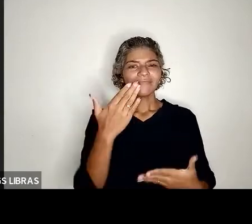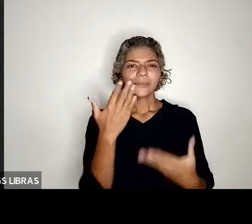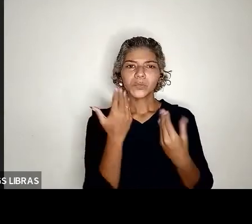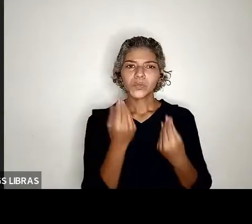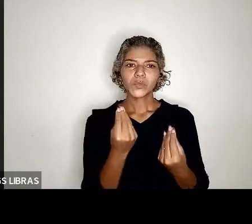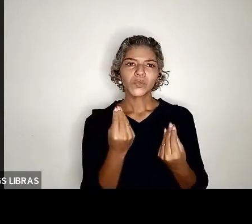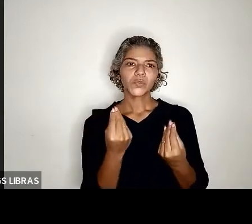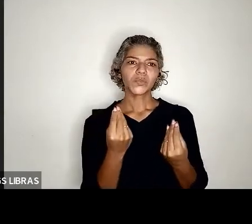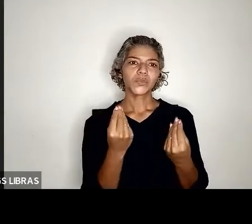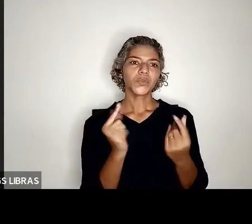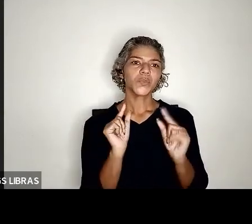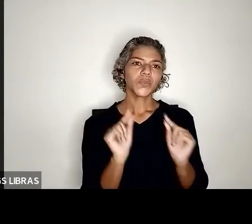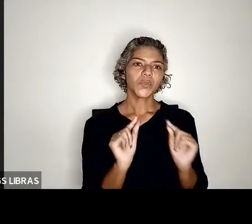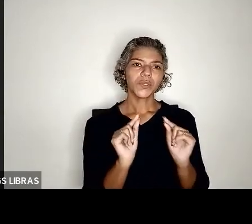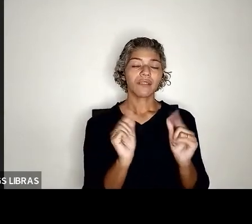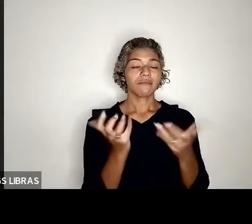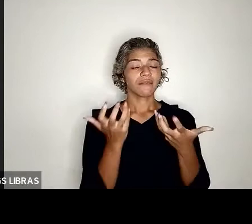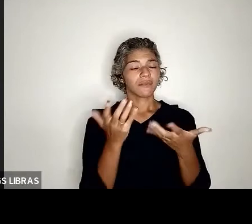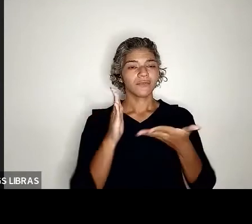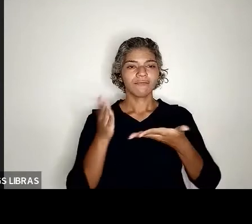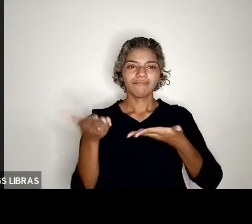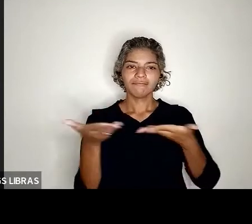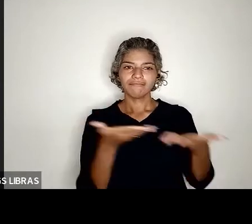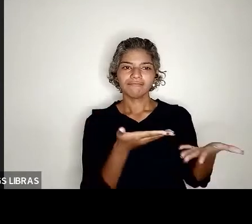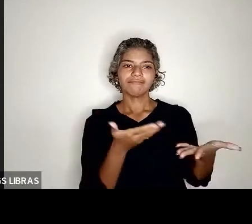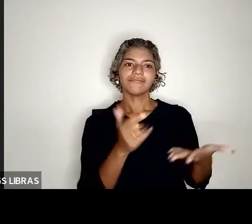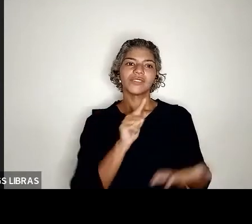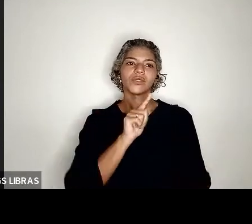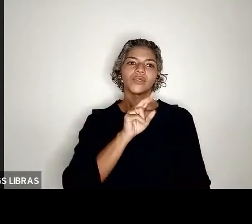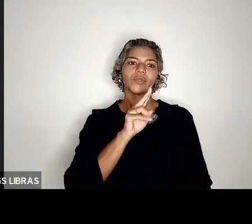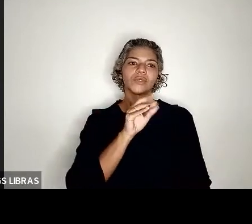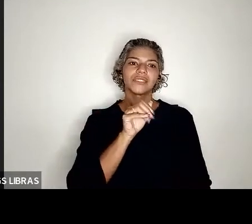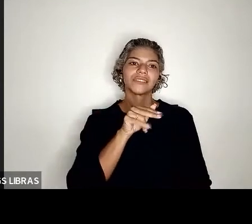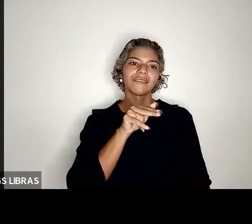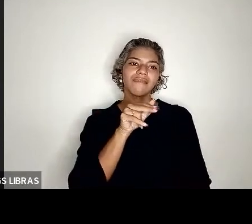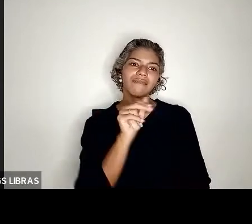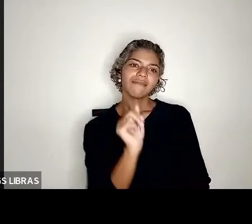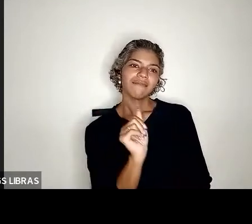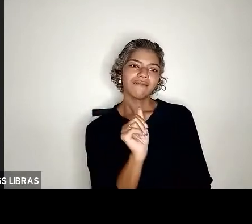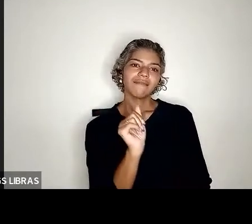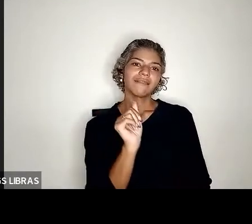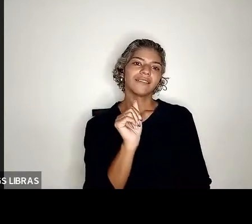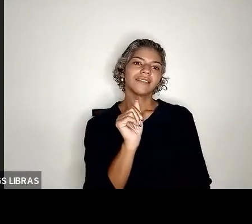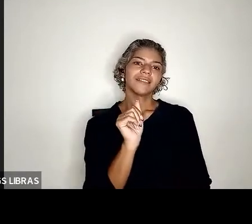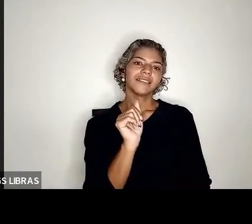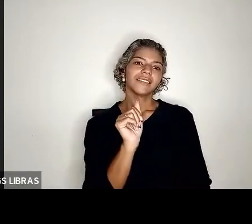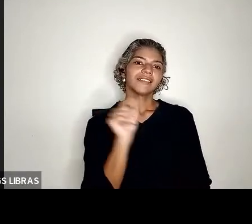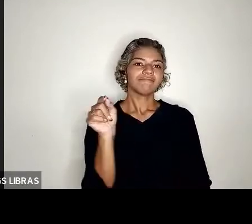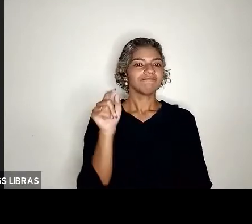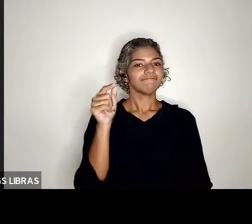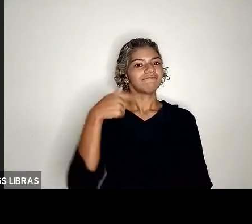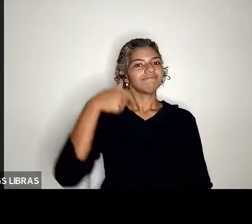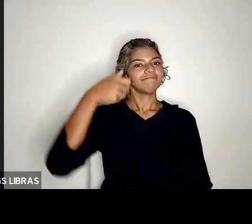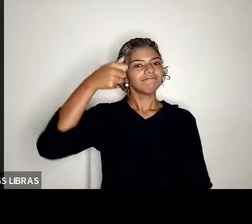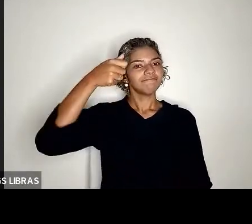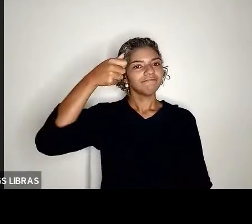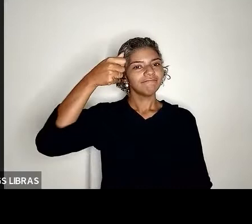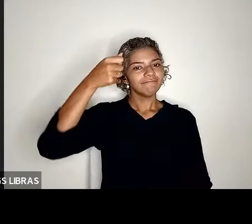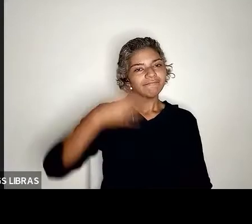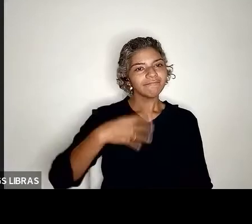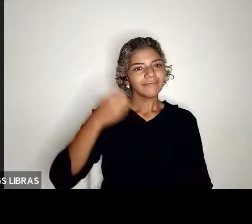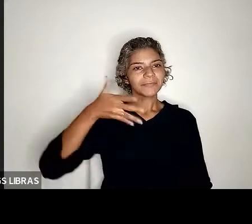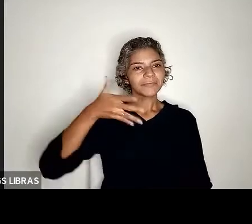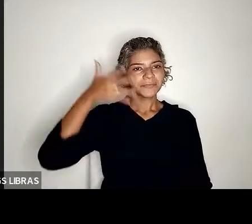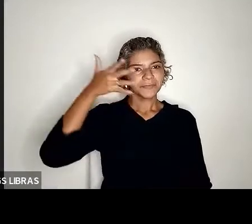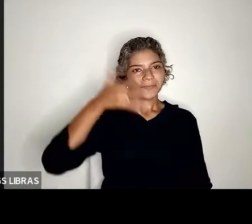e queria convidar a Luciana Tatagiba para fazer a sua fala, que ela é professora do Departamento